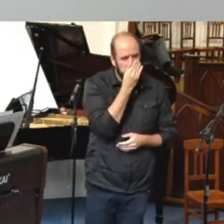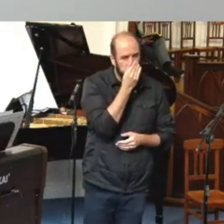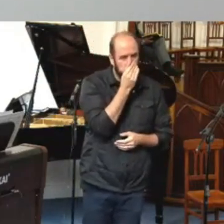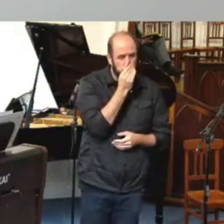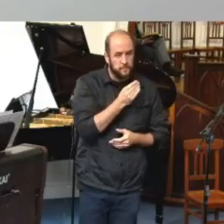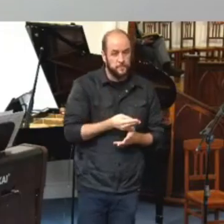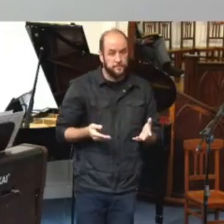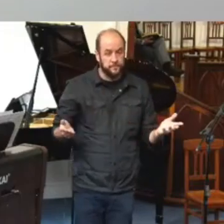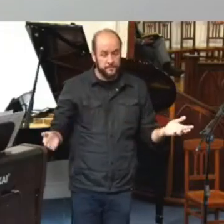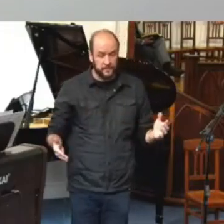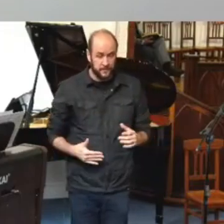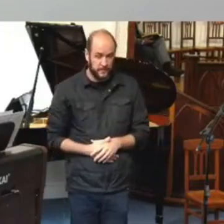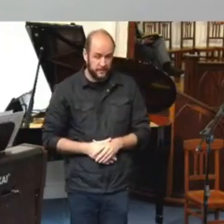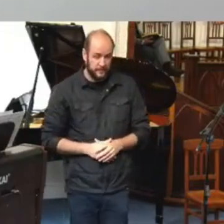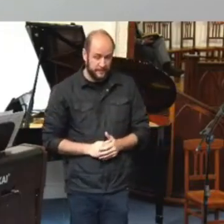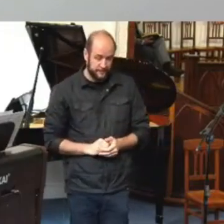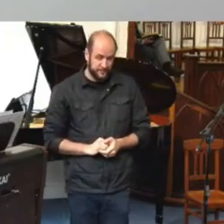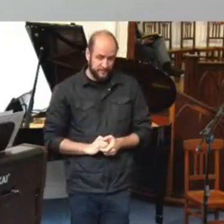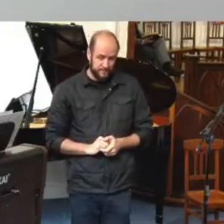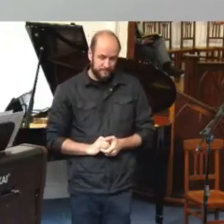Queridos,